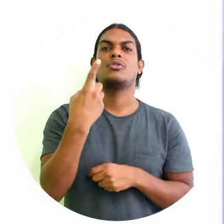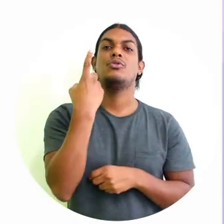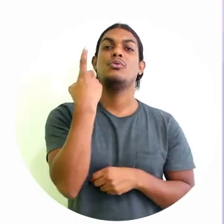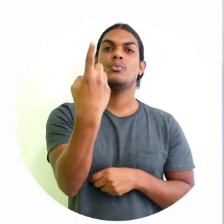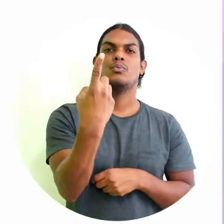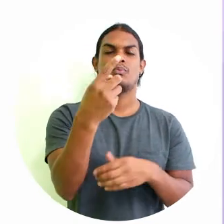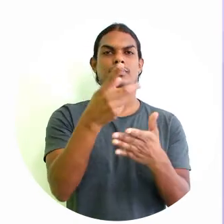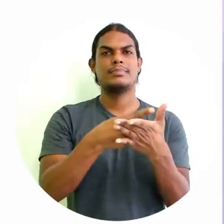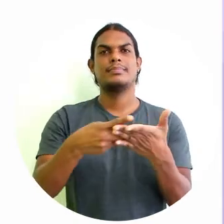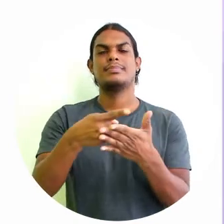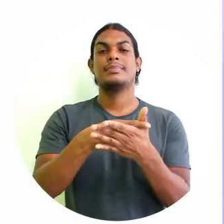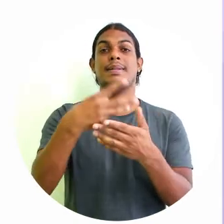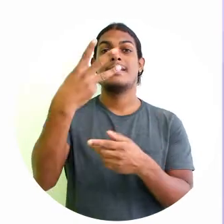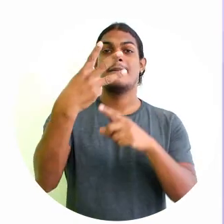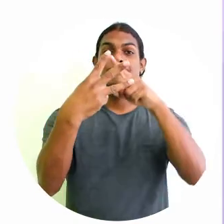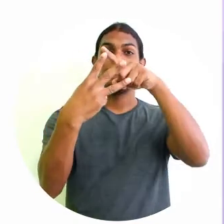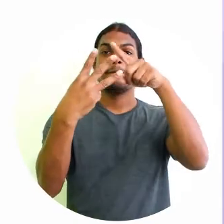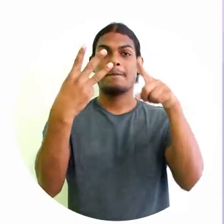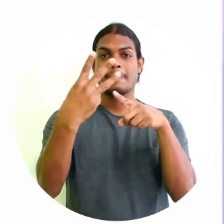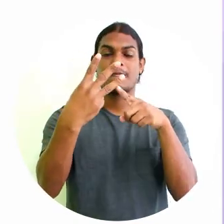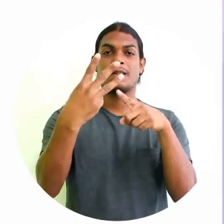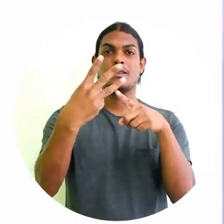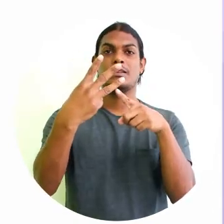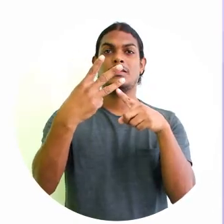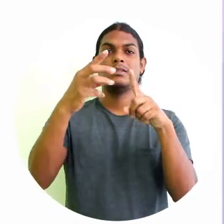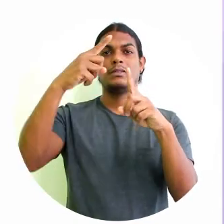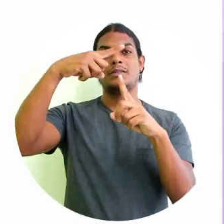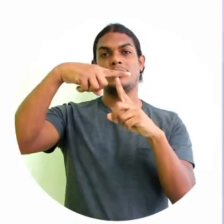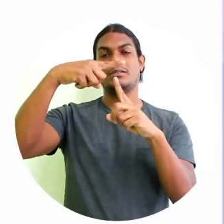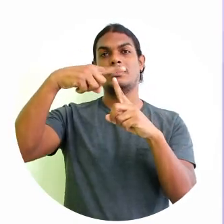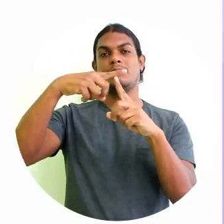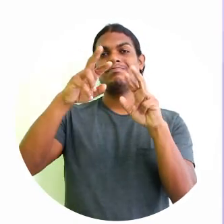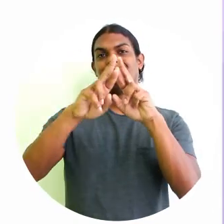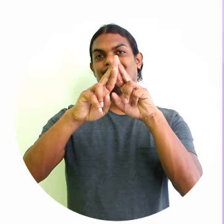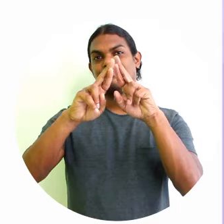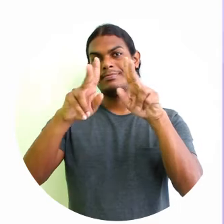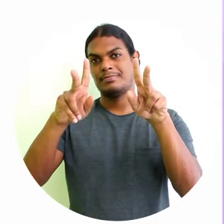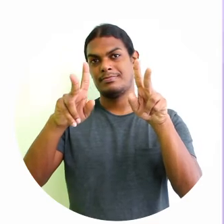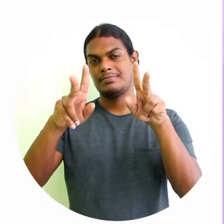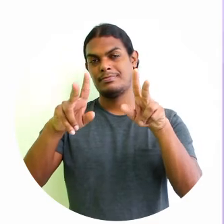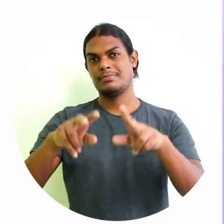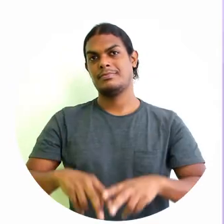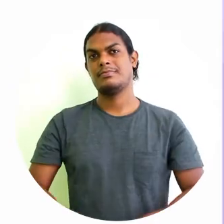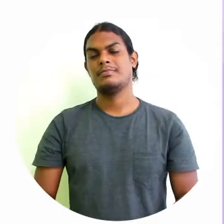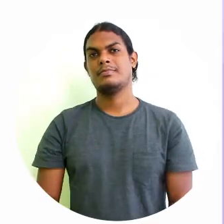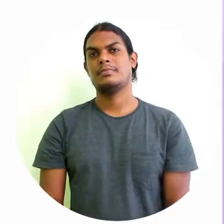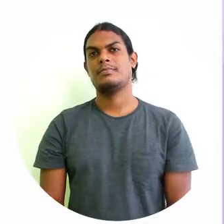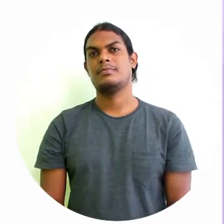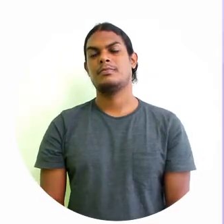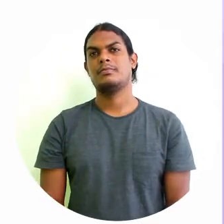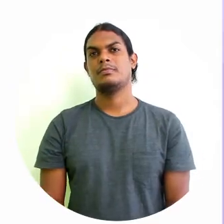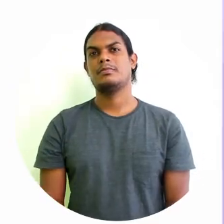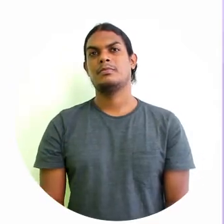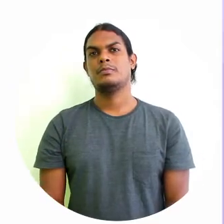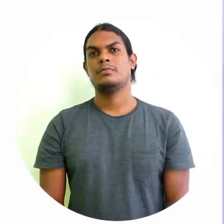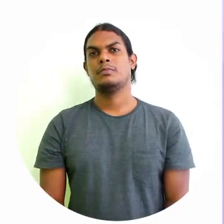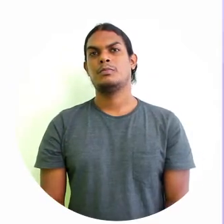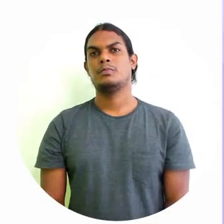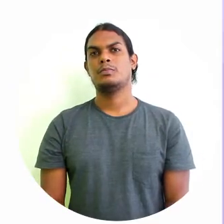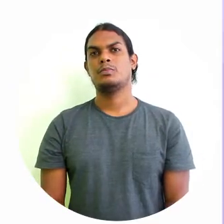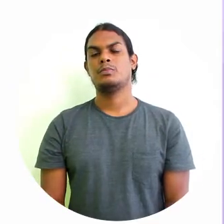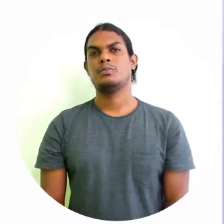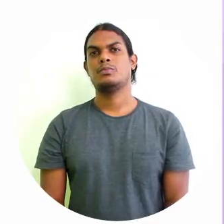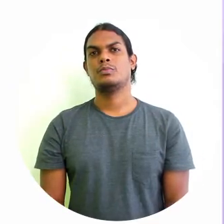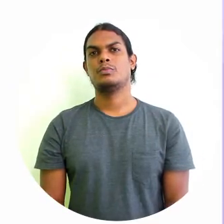explorar essa perspectiva sob 3 pontos de vista diferentes, 3 ângulos diferentes. Essa é uma obra